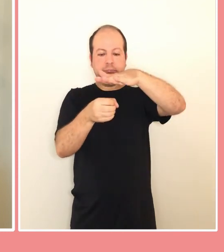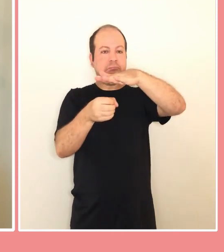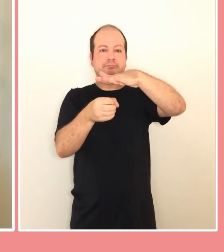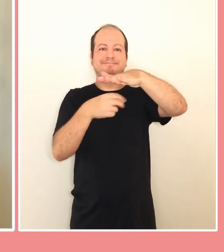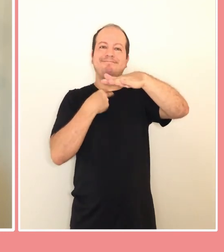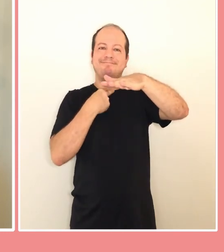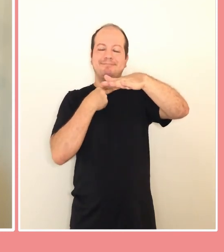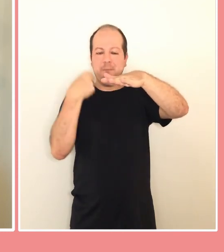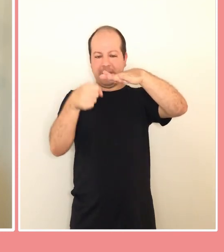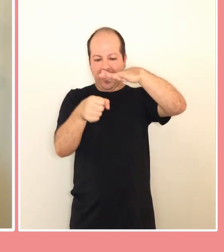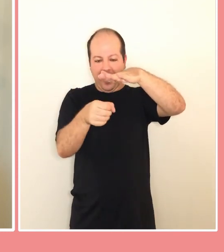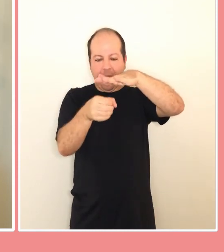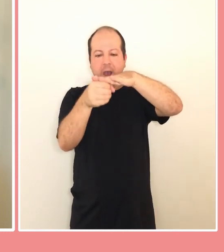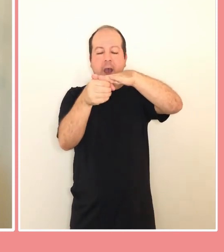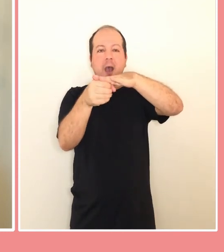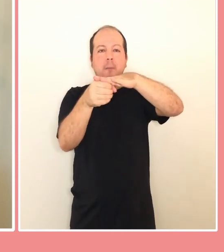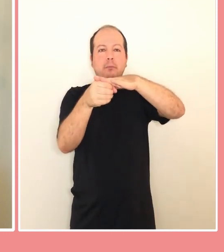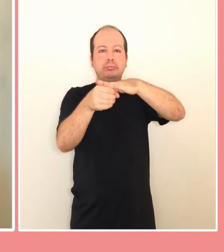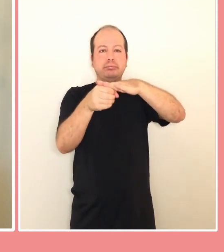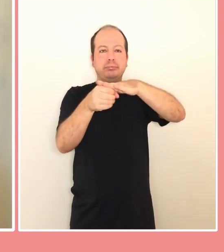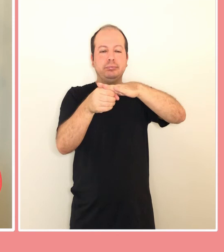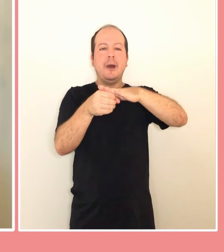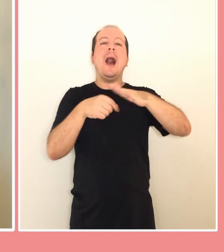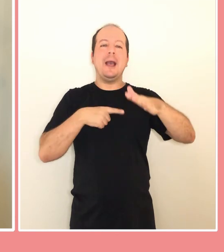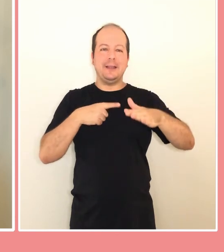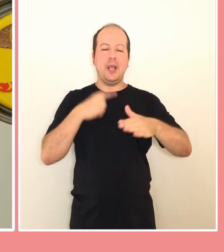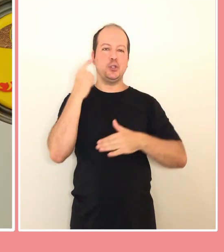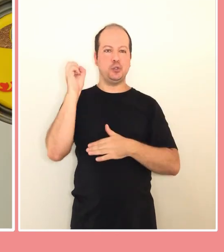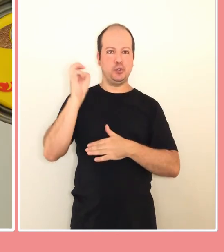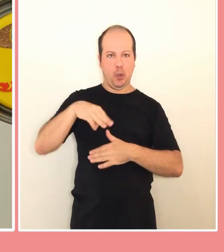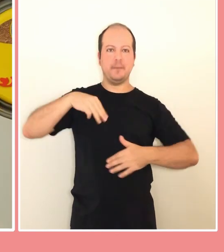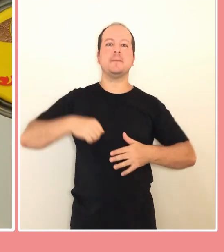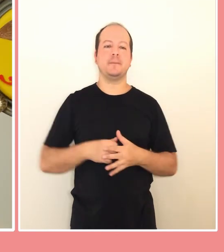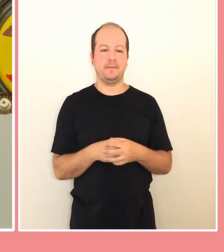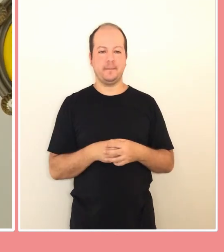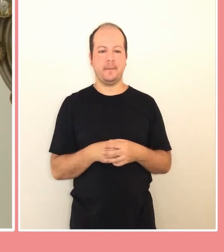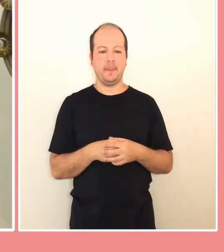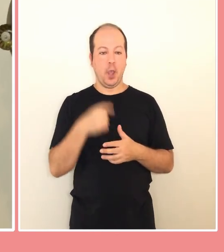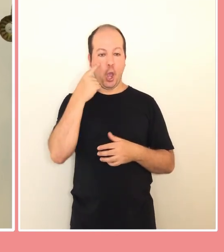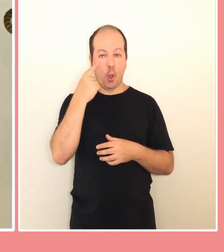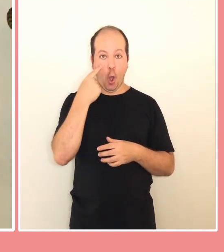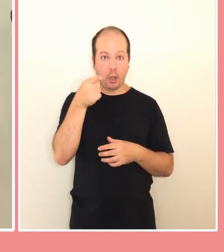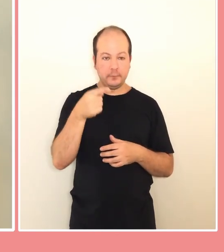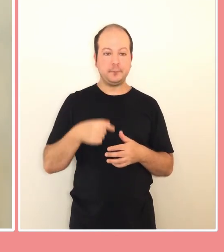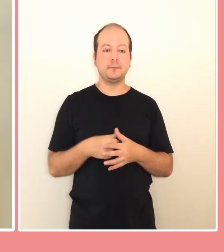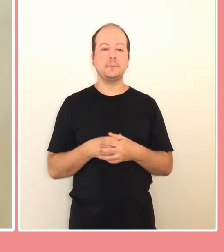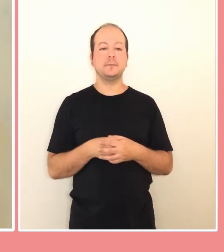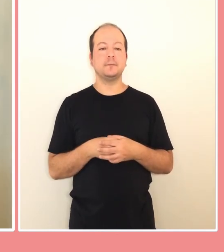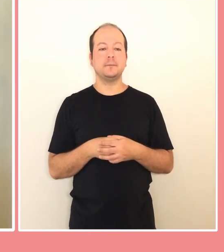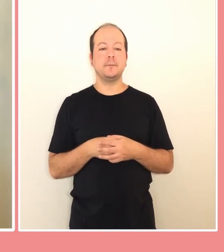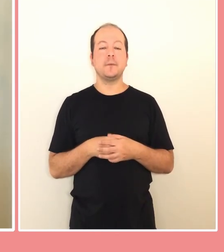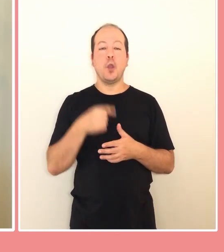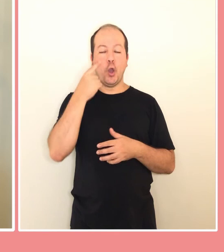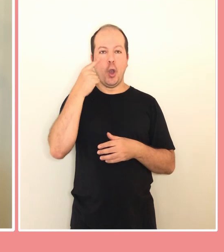Isso vocês precisam atentar bastante. Então, eu seguro o pote, o cano, e vou soprando.